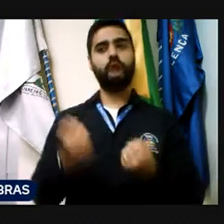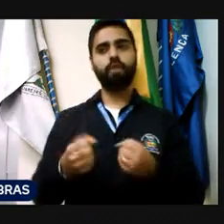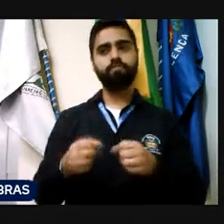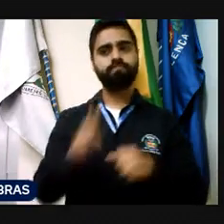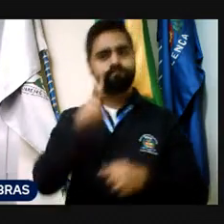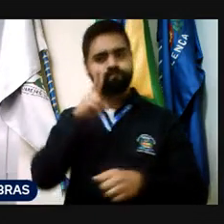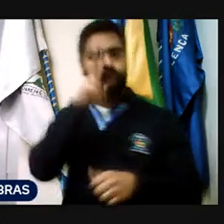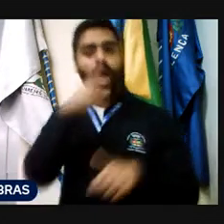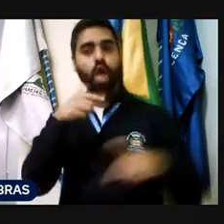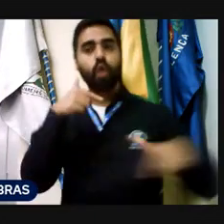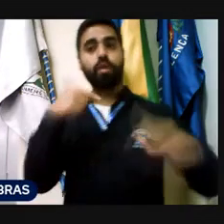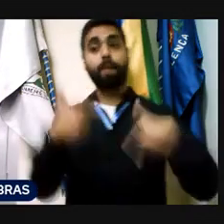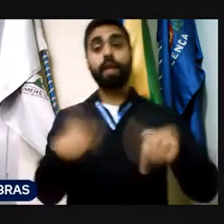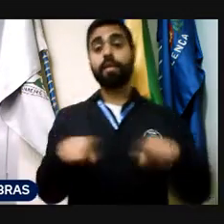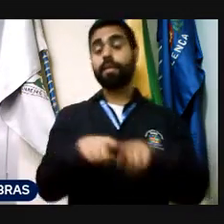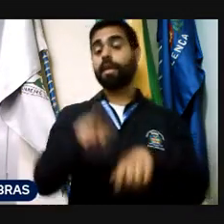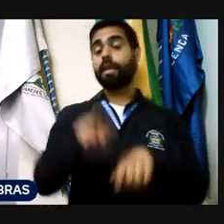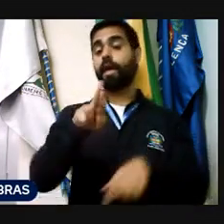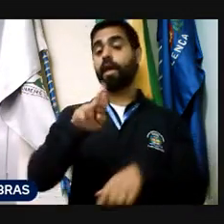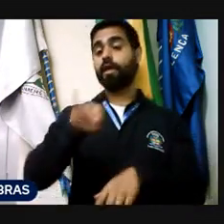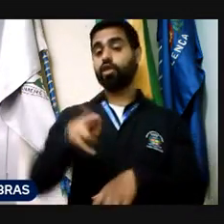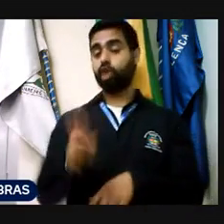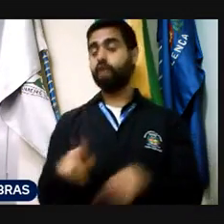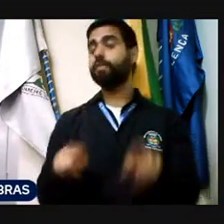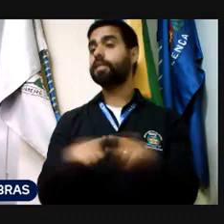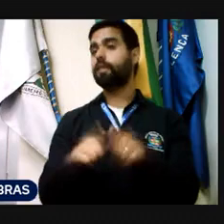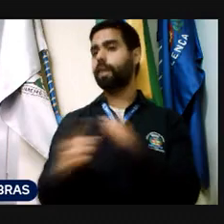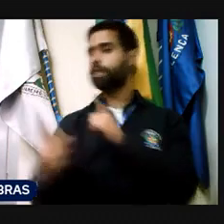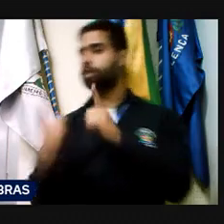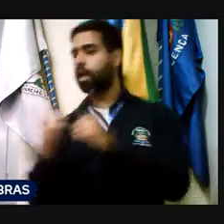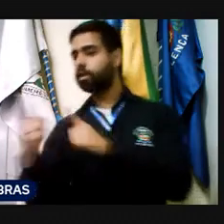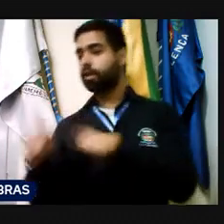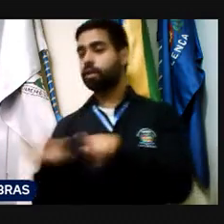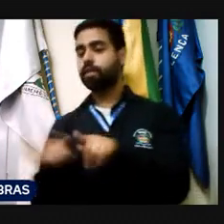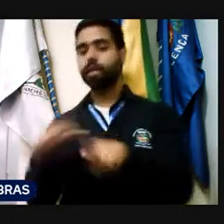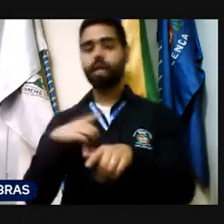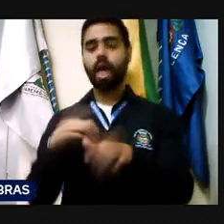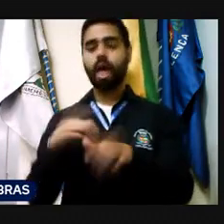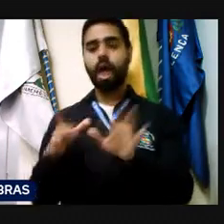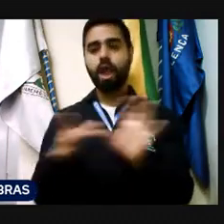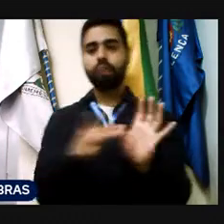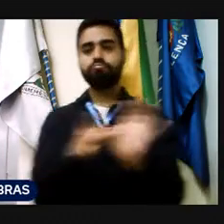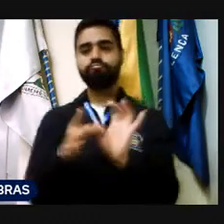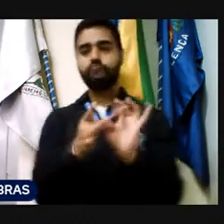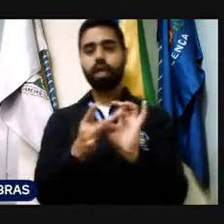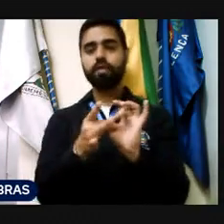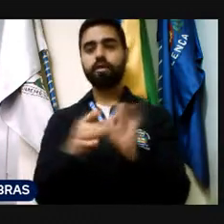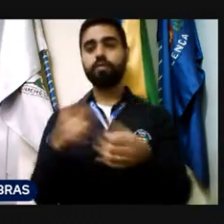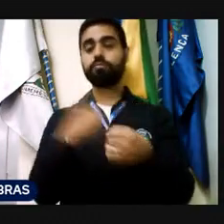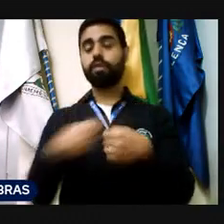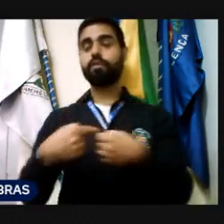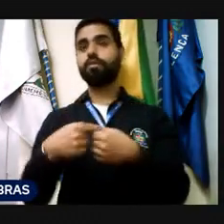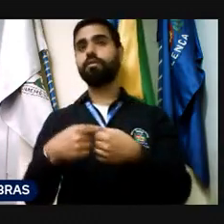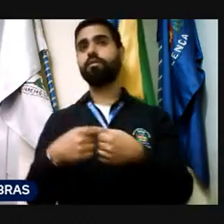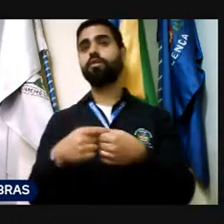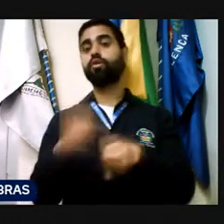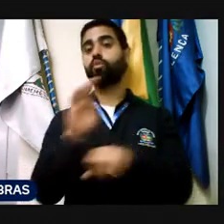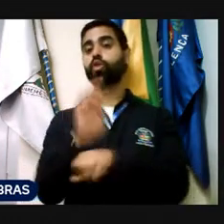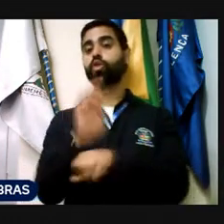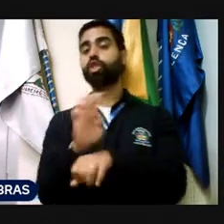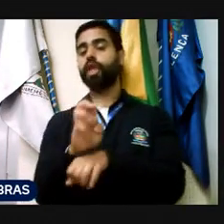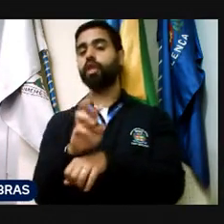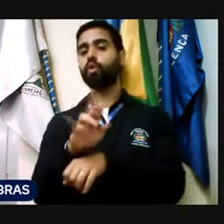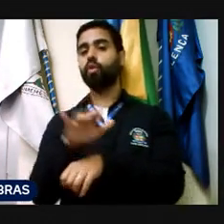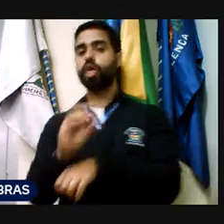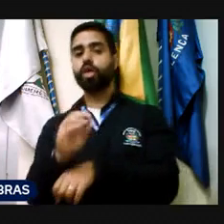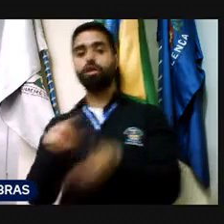não só na RJ, como nas estradas vicinais ali, que tem ligação do município do estado do Rio